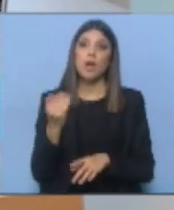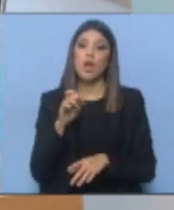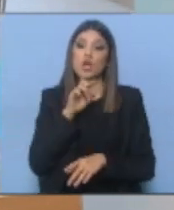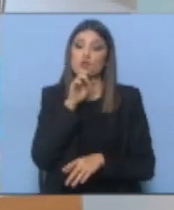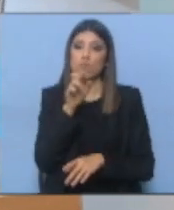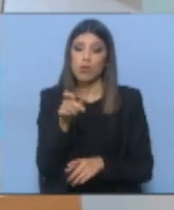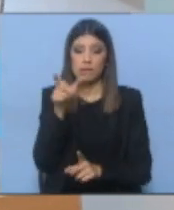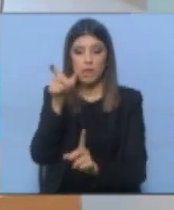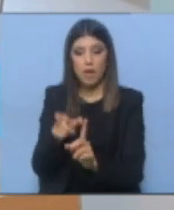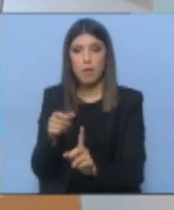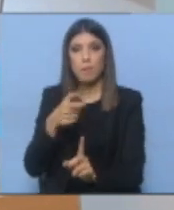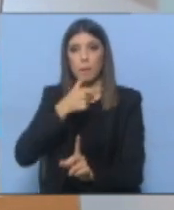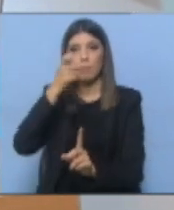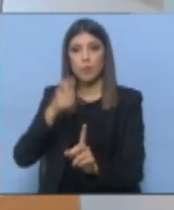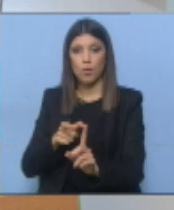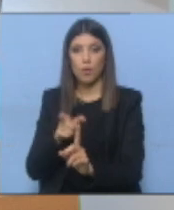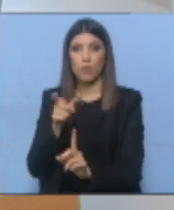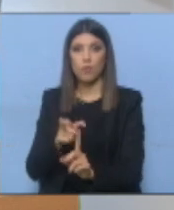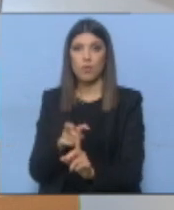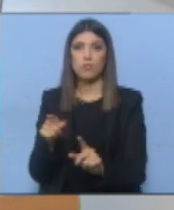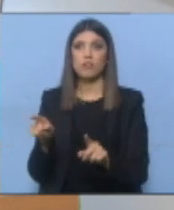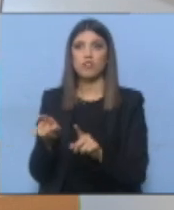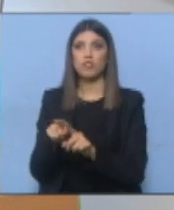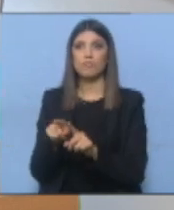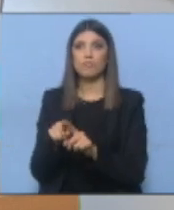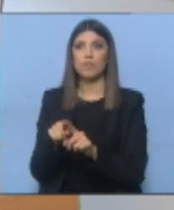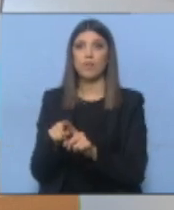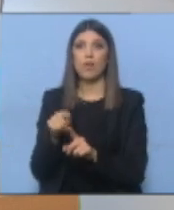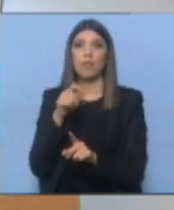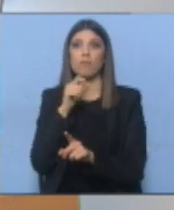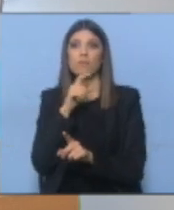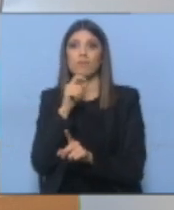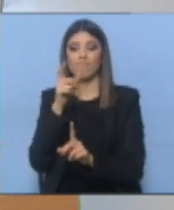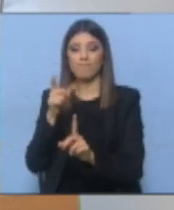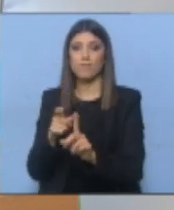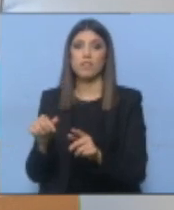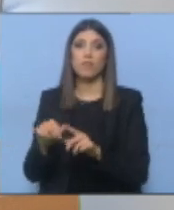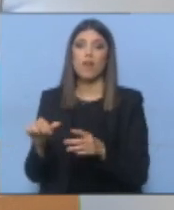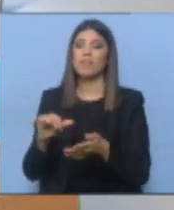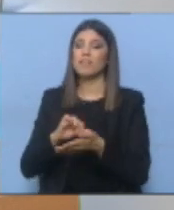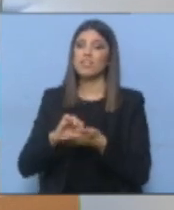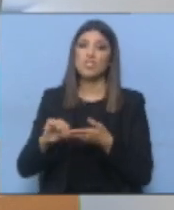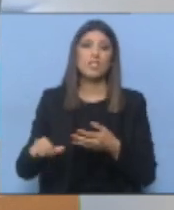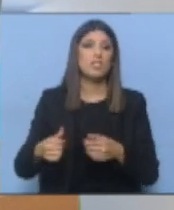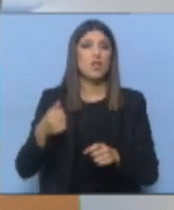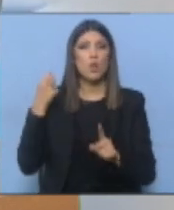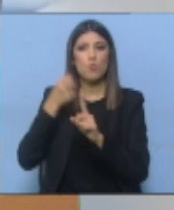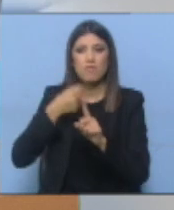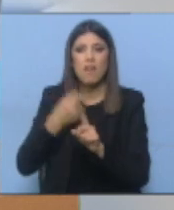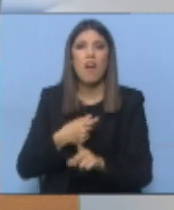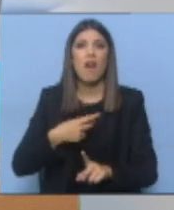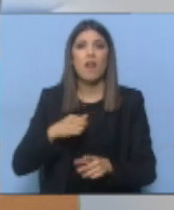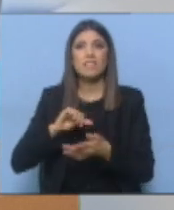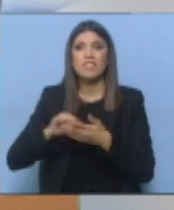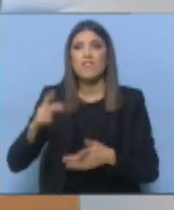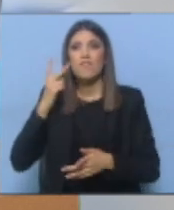aparentemente, e os elementos que nos chegam, já não é só aparentemente, as pessoas estão a desistir de lutar, de viver, ainda por cima